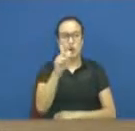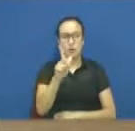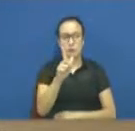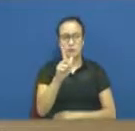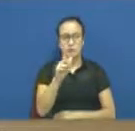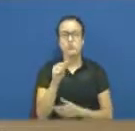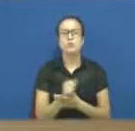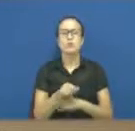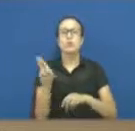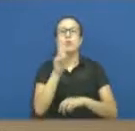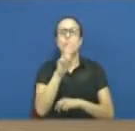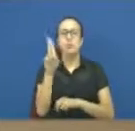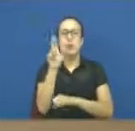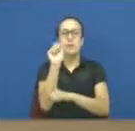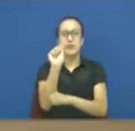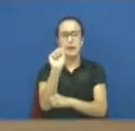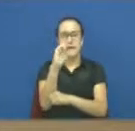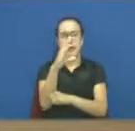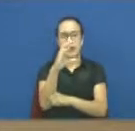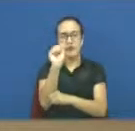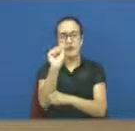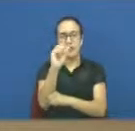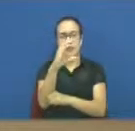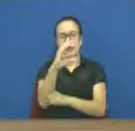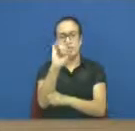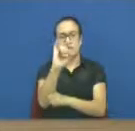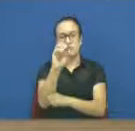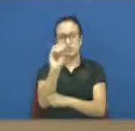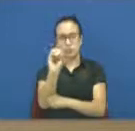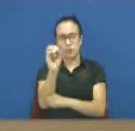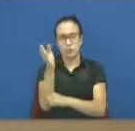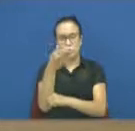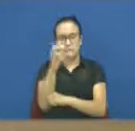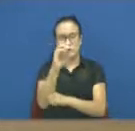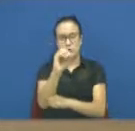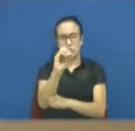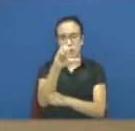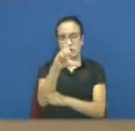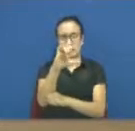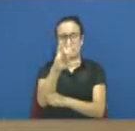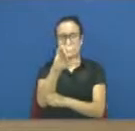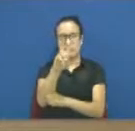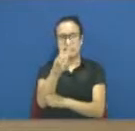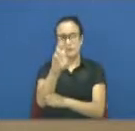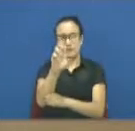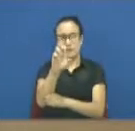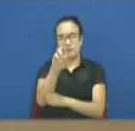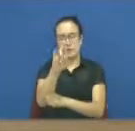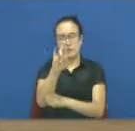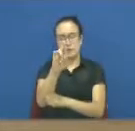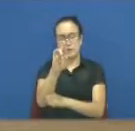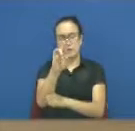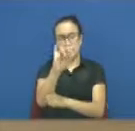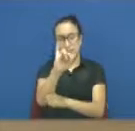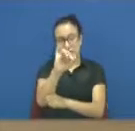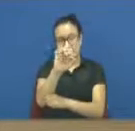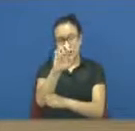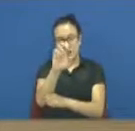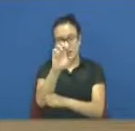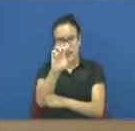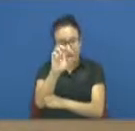Jardim Morro Azul, Limeira, São Paulo. O projeto não contém emendas e os pareceres das comissões